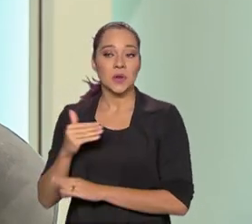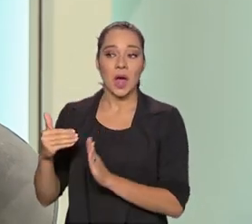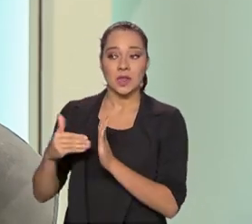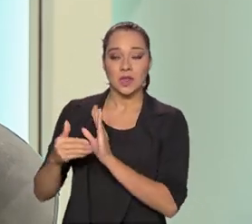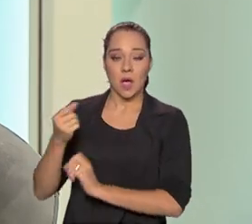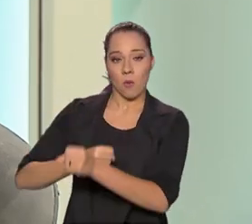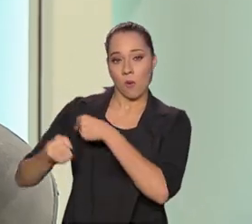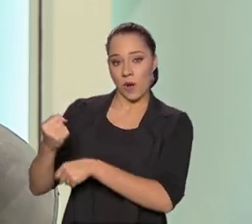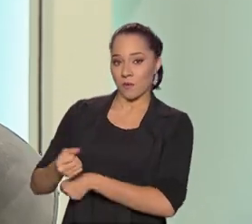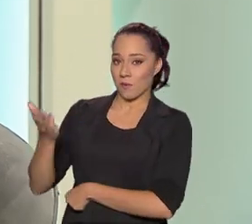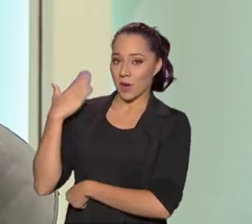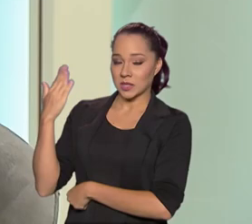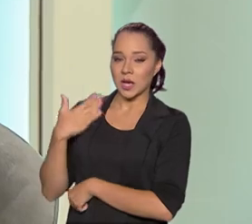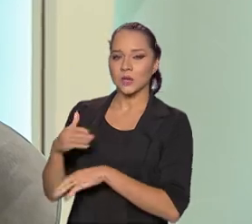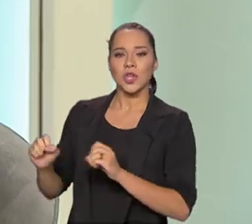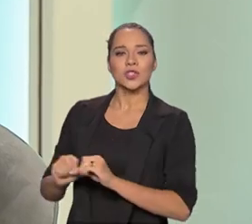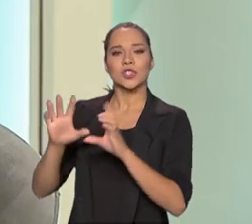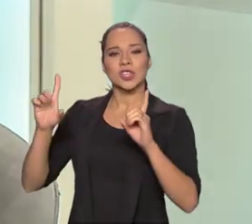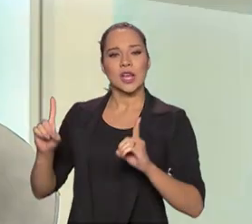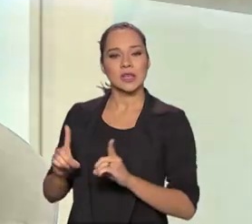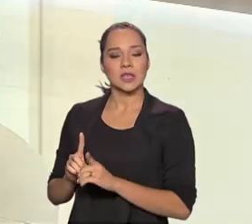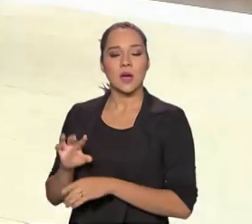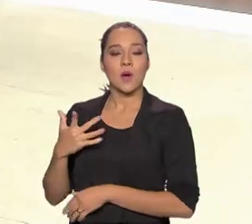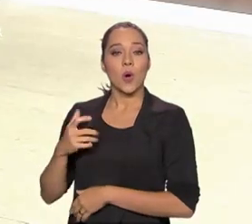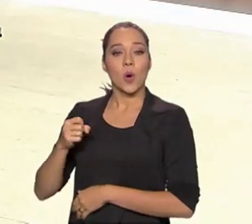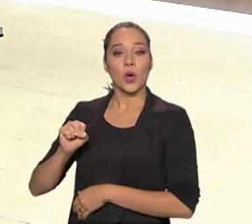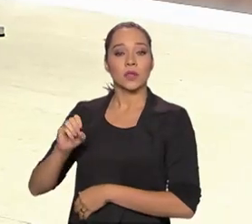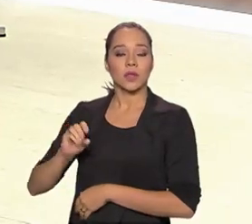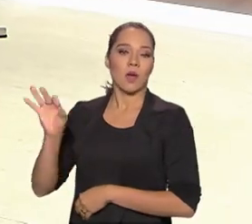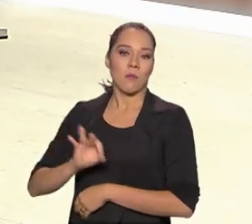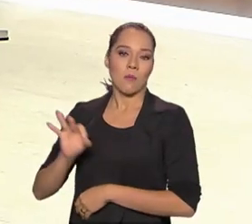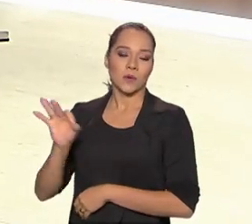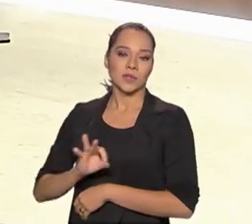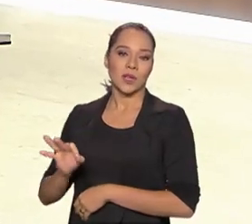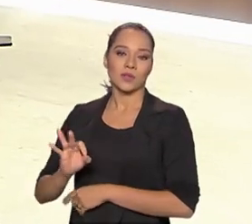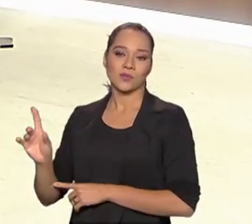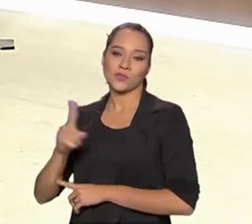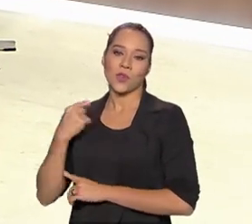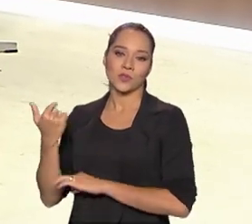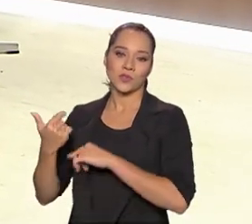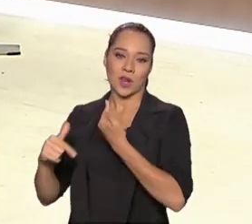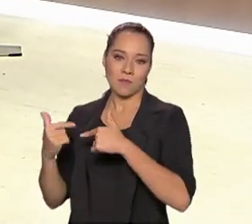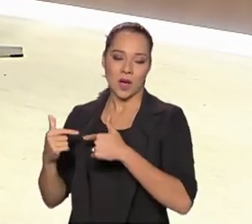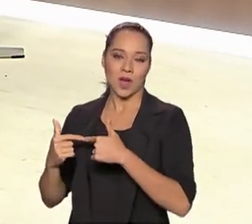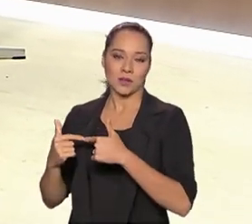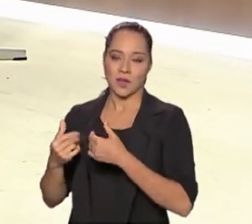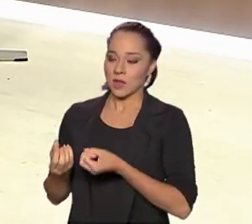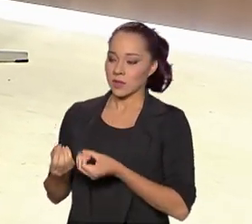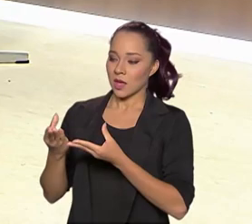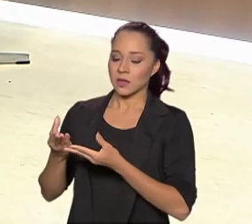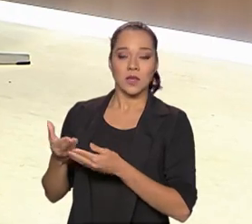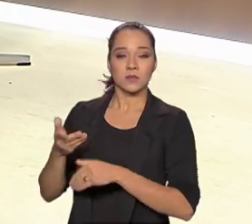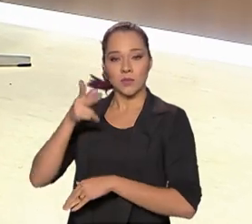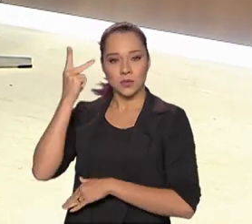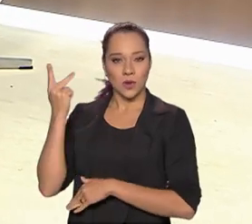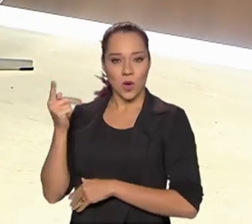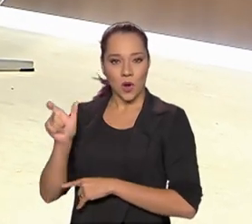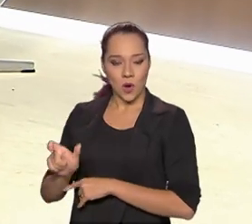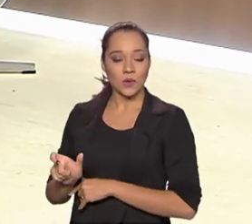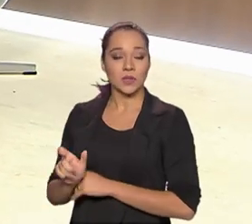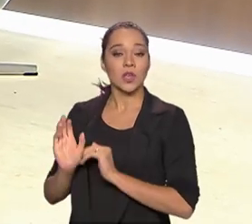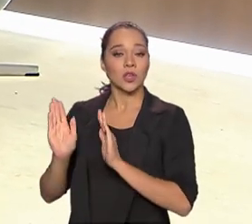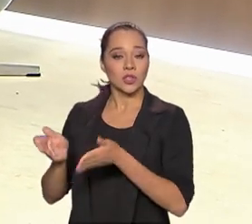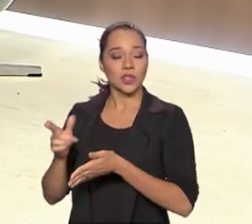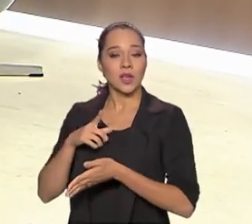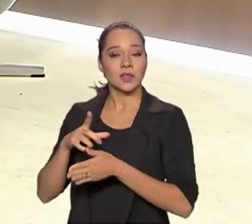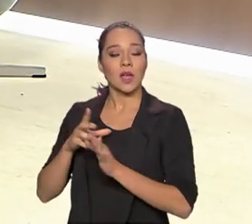ano passado, digitalizar 80% dos nossos serviços prestados aos contribuintes que já